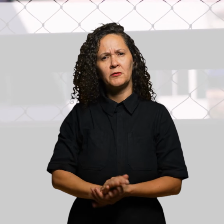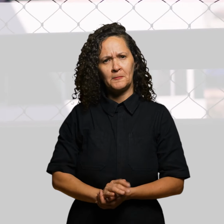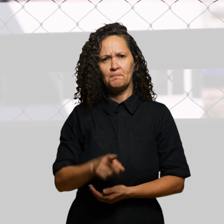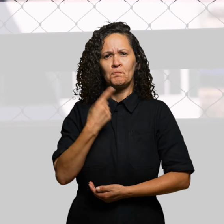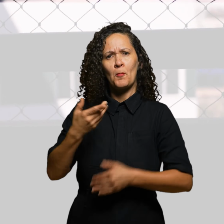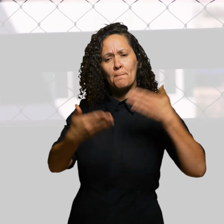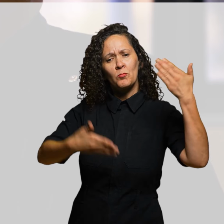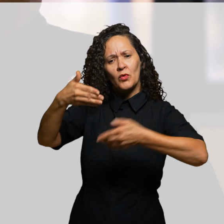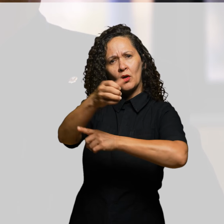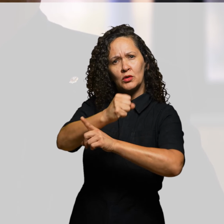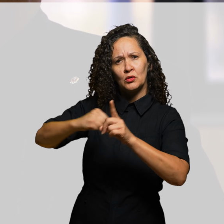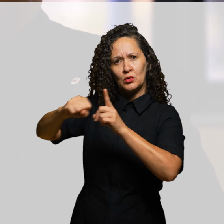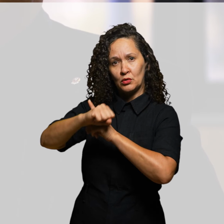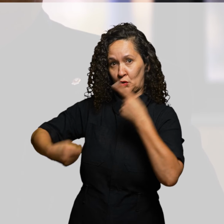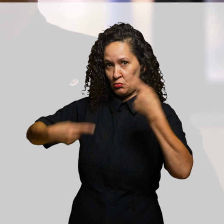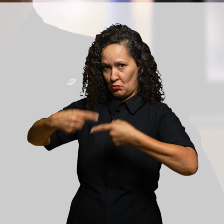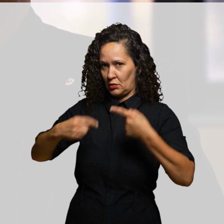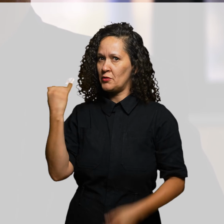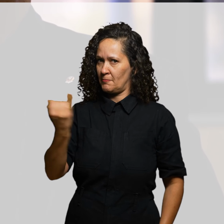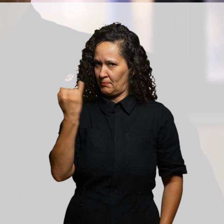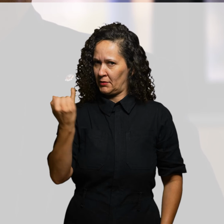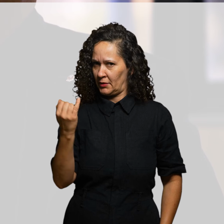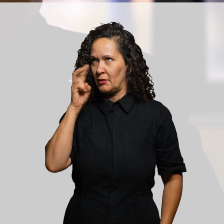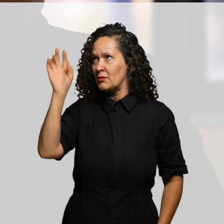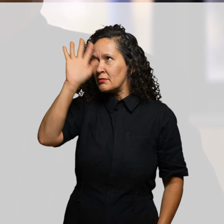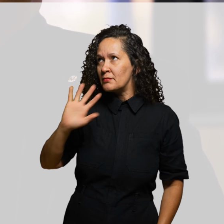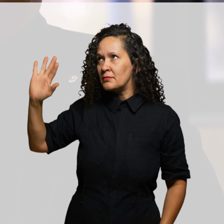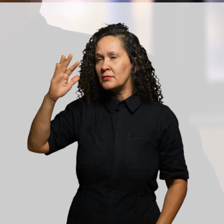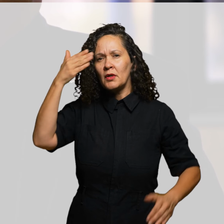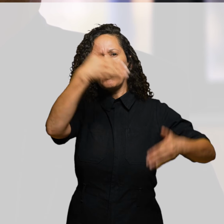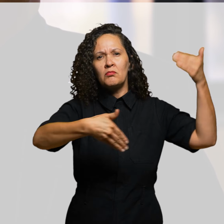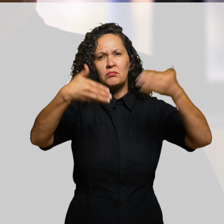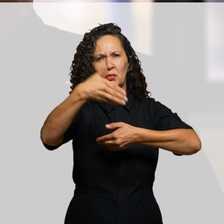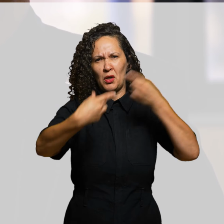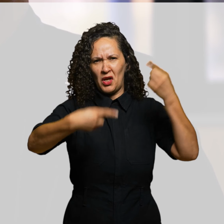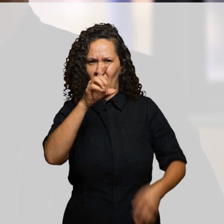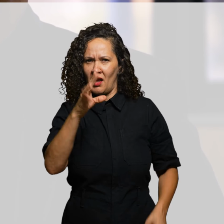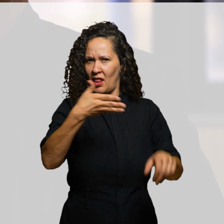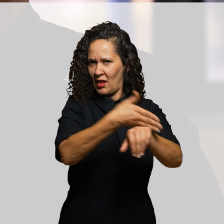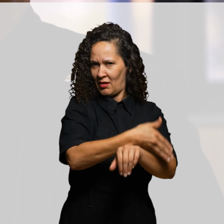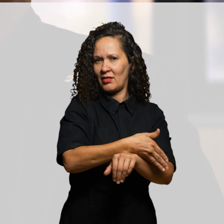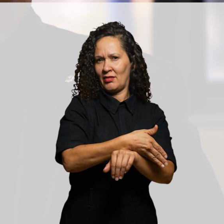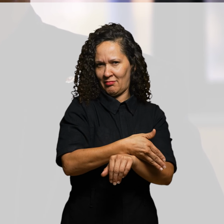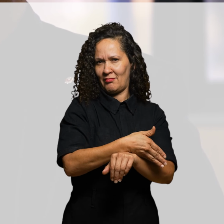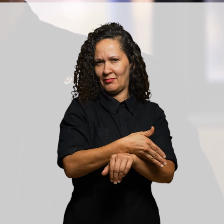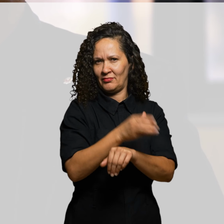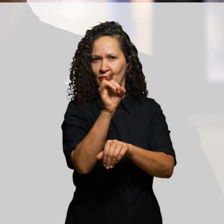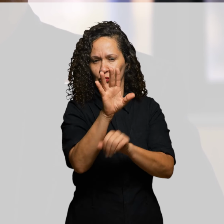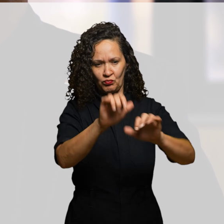política, nós temos que pensar num aspecto muito amplo. Volta a imagem de Cláudio. participação política não envolve só entrar num